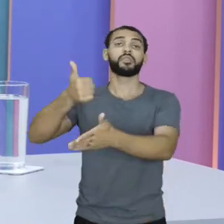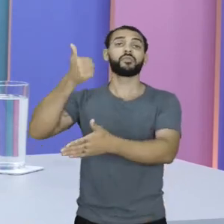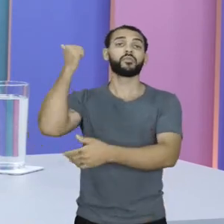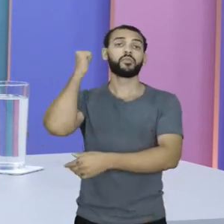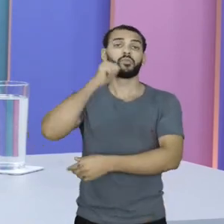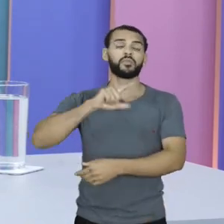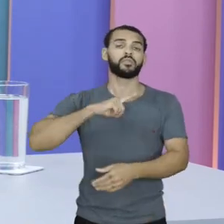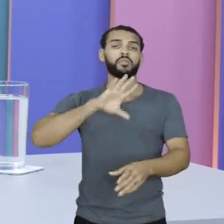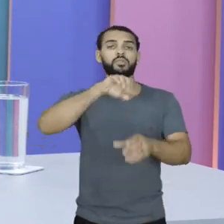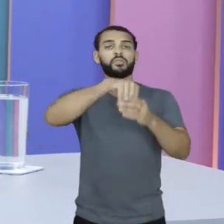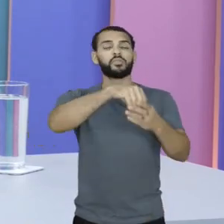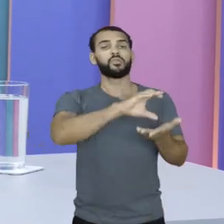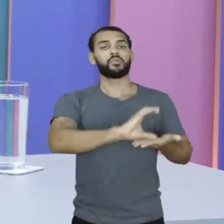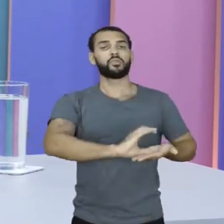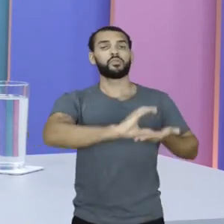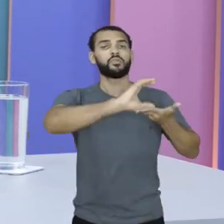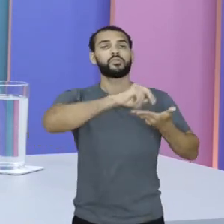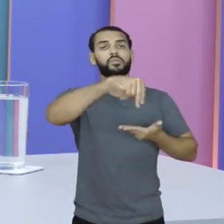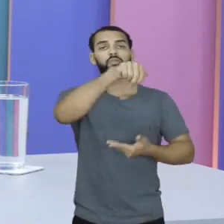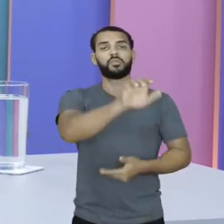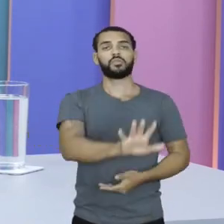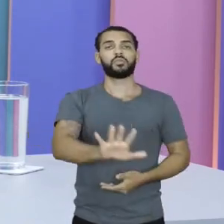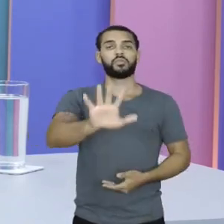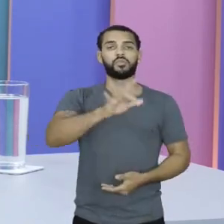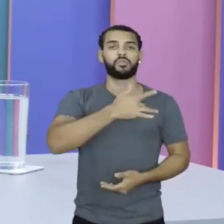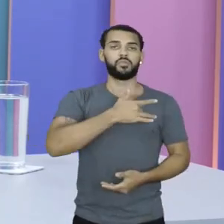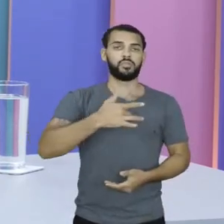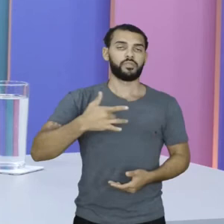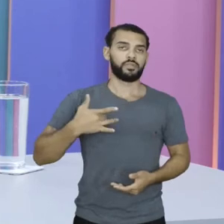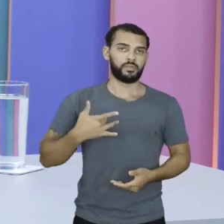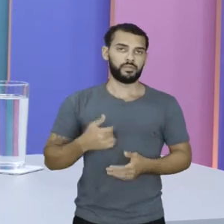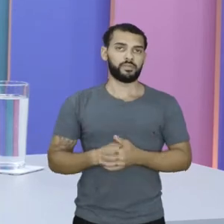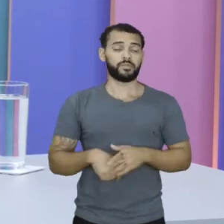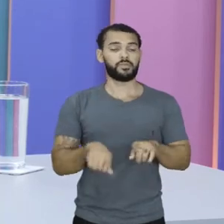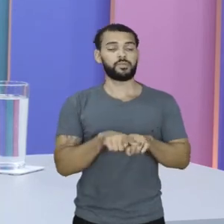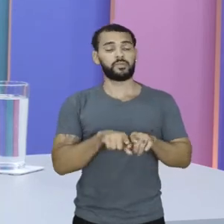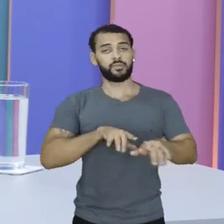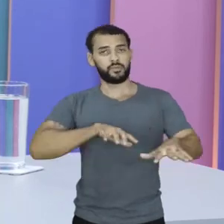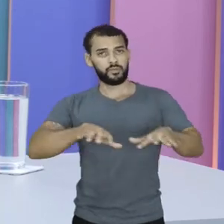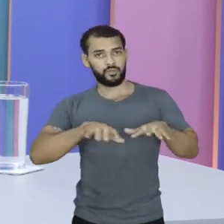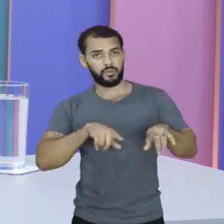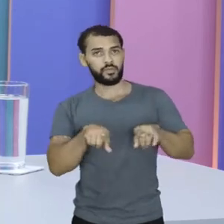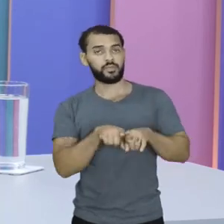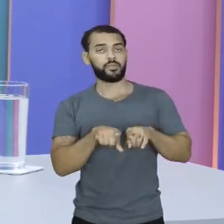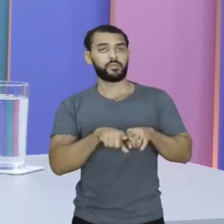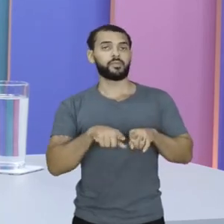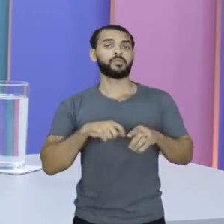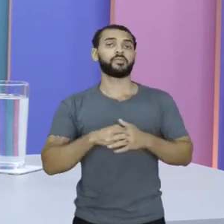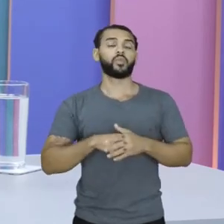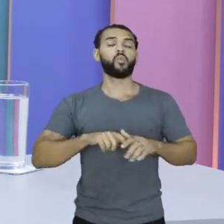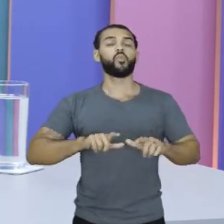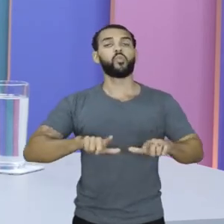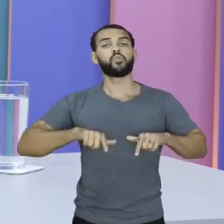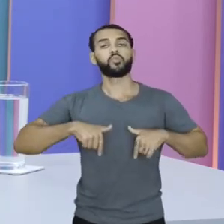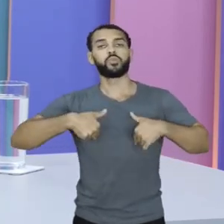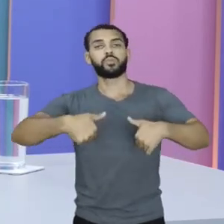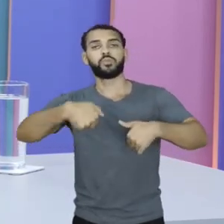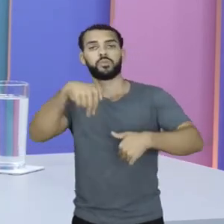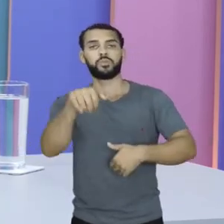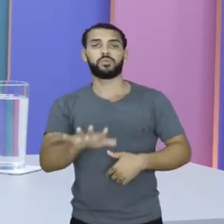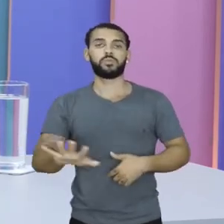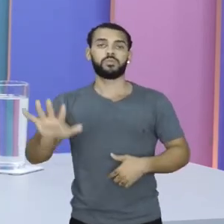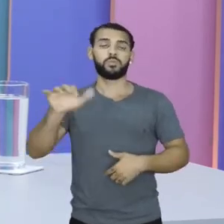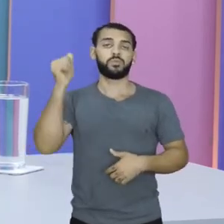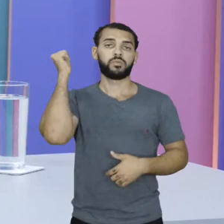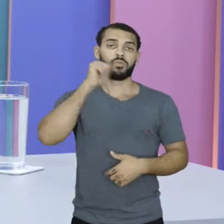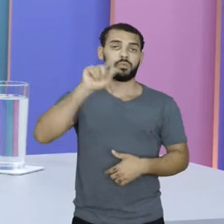o Conselho Nacional de Saúde, né? Isso mobilizado pelo Movimento Nacional de Mulheres Negras, e isso se